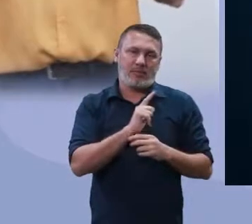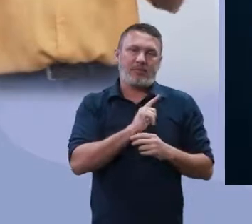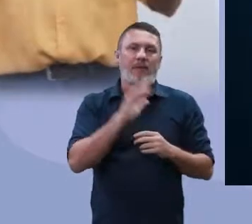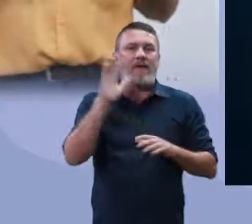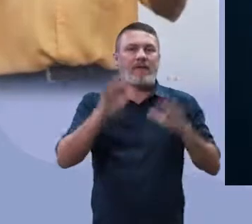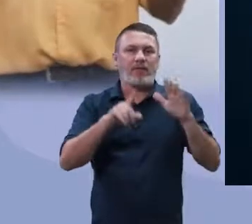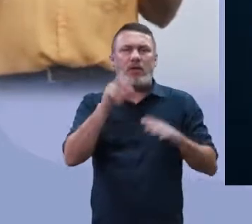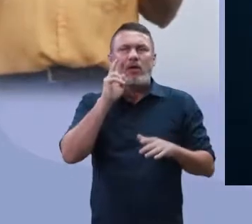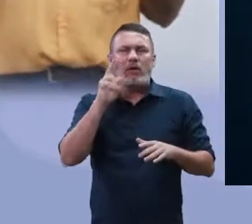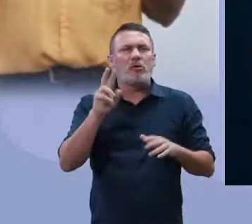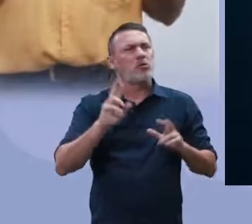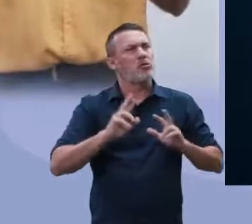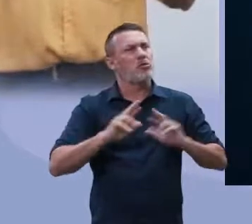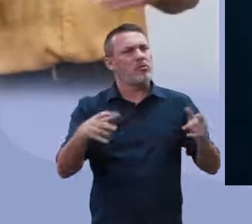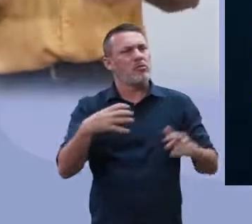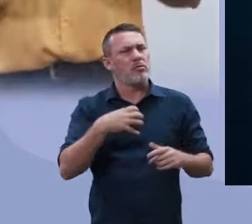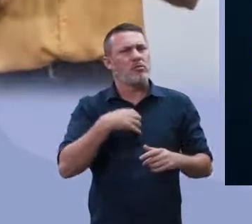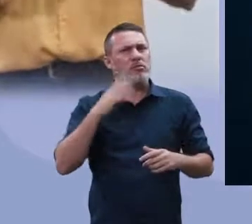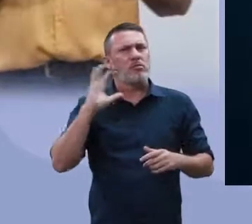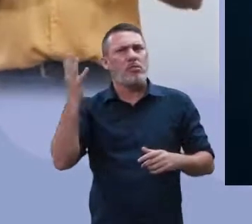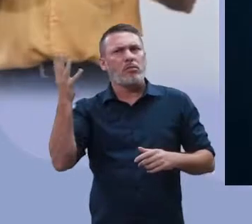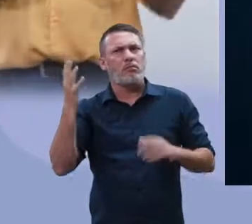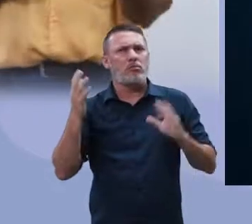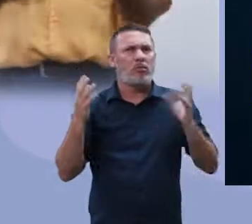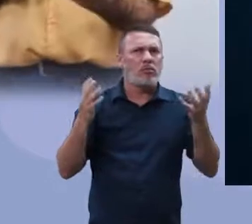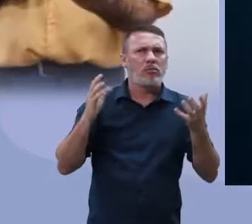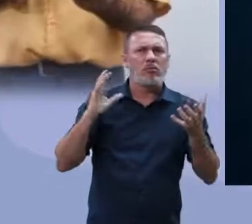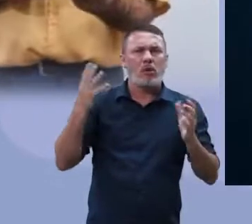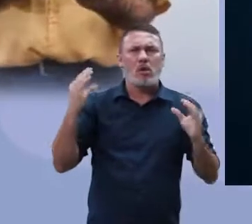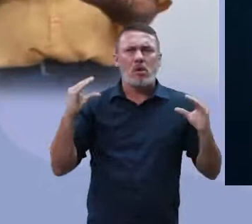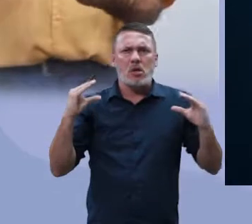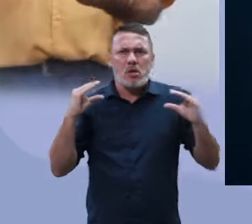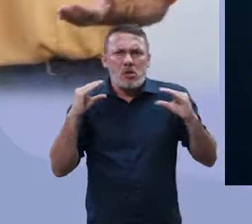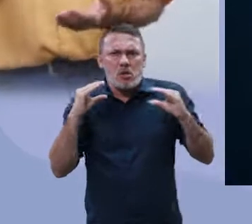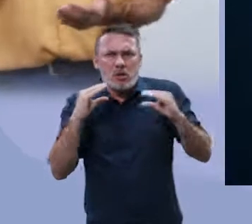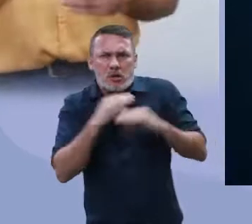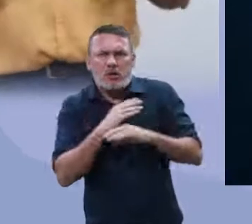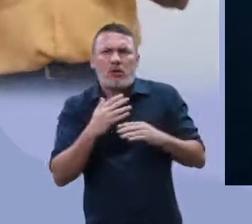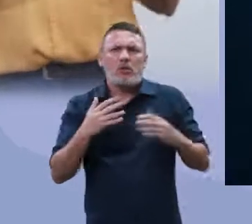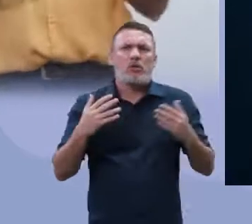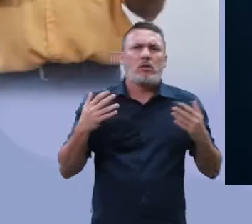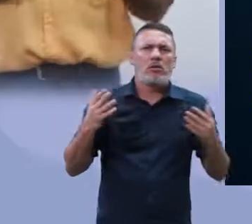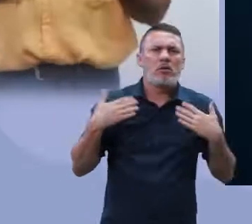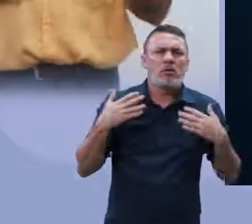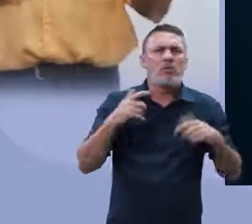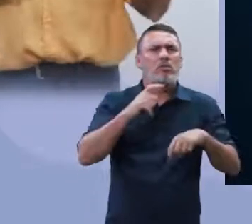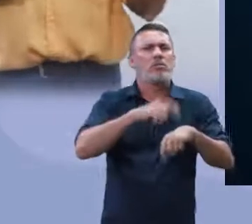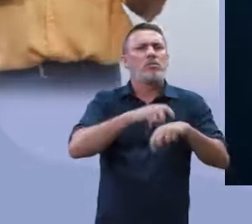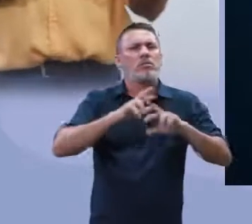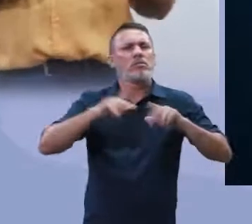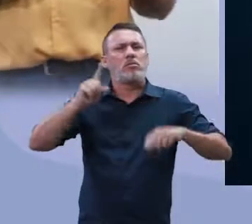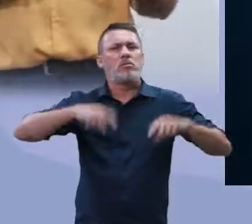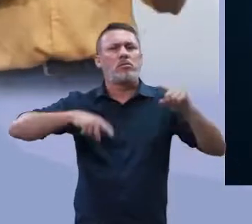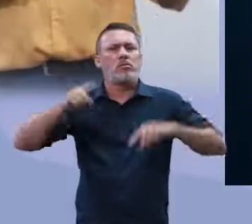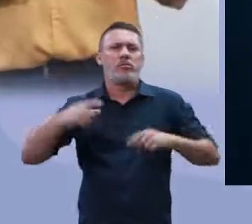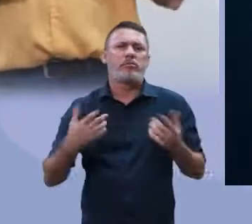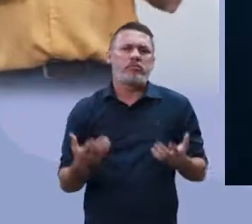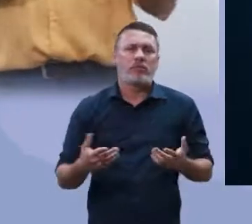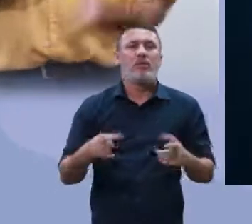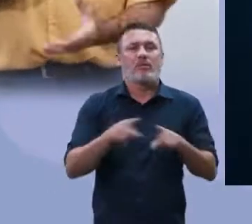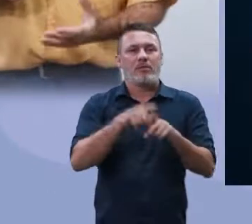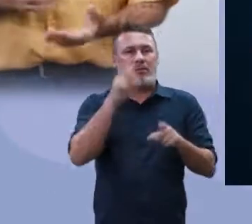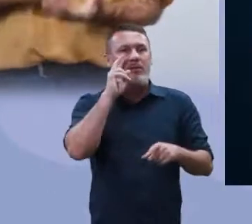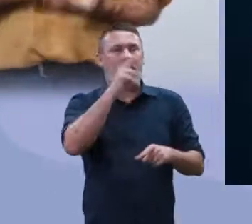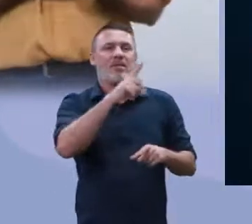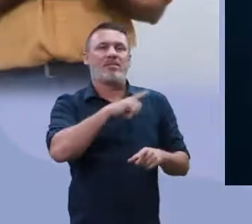as temperaturas do planeta, elas vão aumentar de forma representativa. Por exemplo, promovendo o derretimento de geleiras,